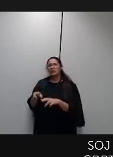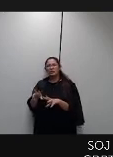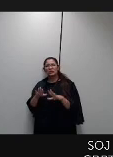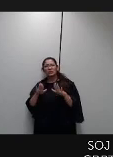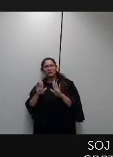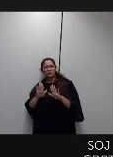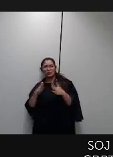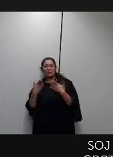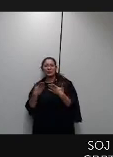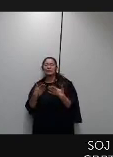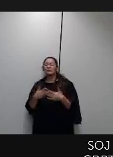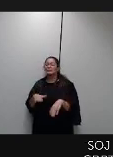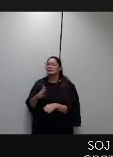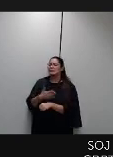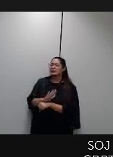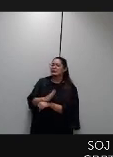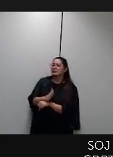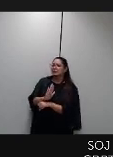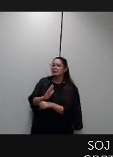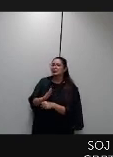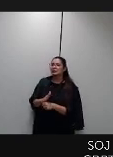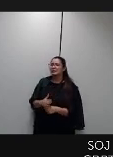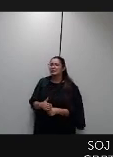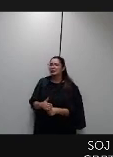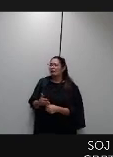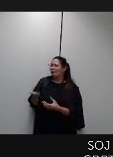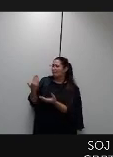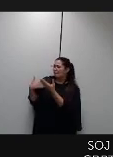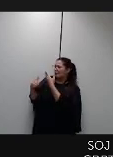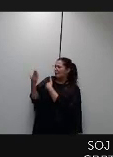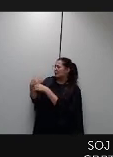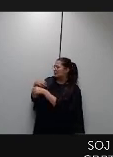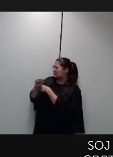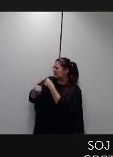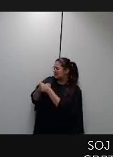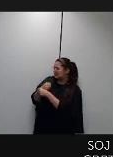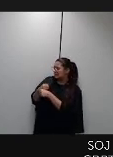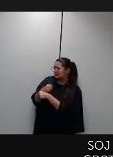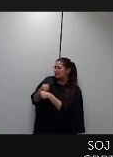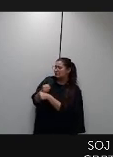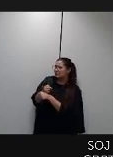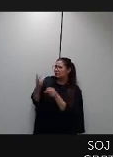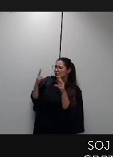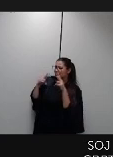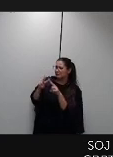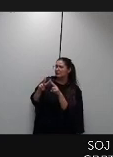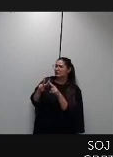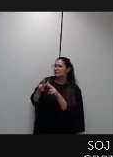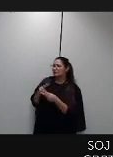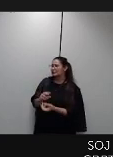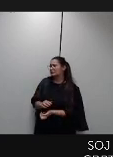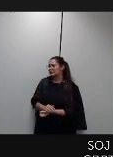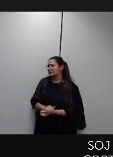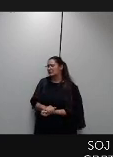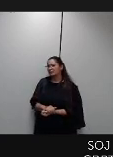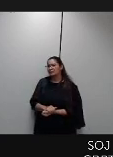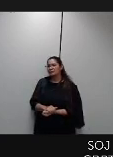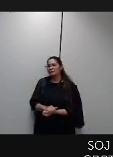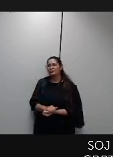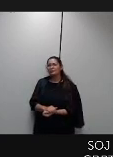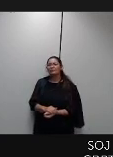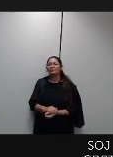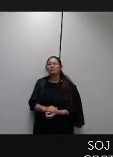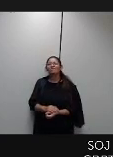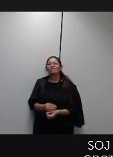praticada há muitos anos aí de repente do riso fez-se O pranto silencioso